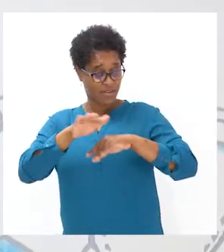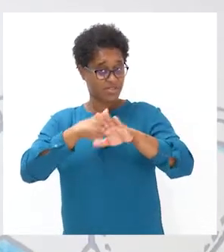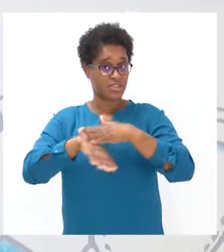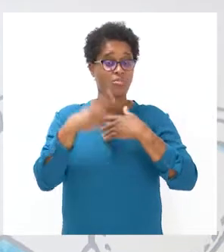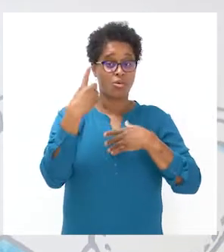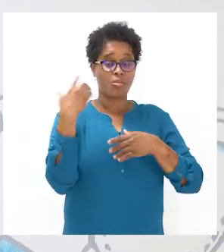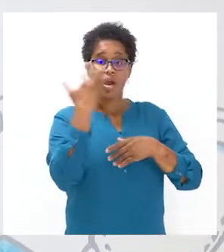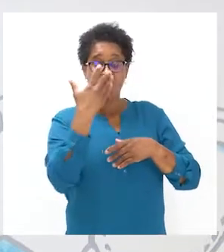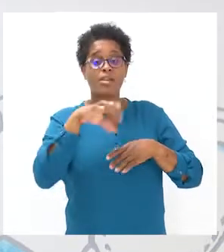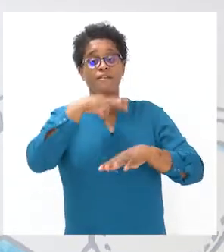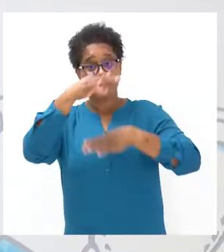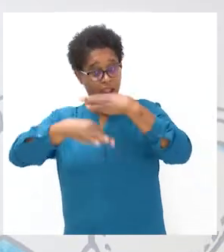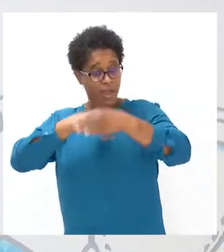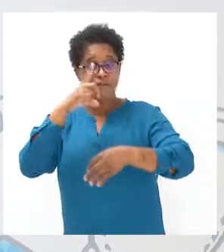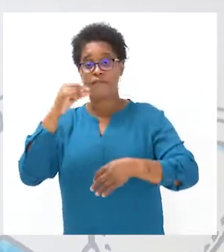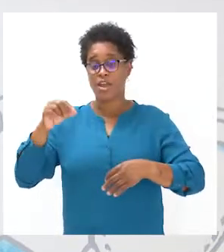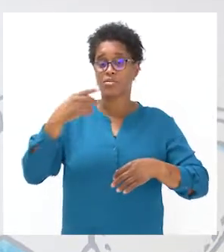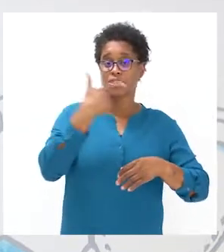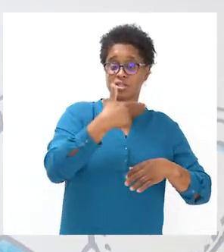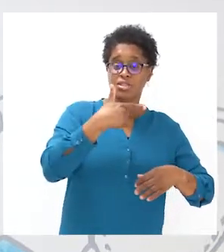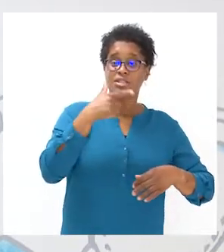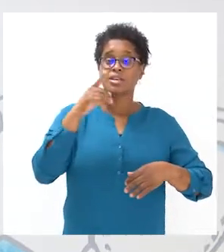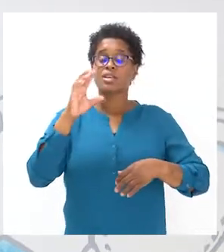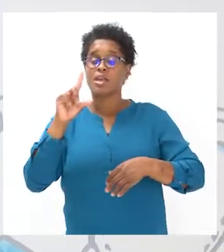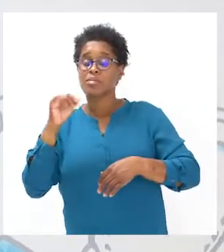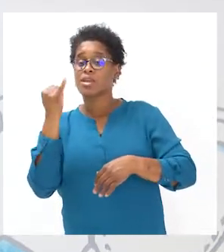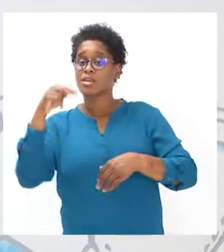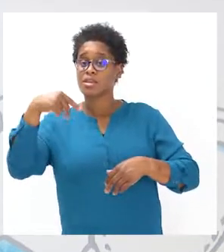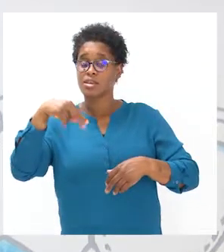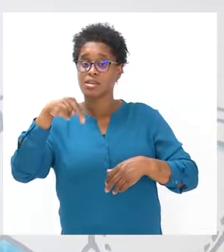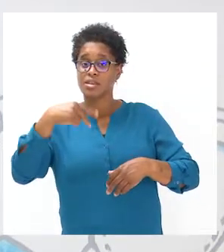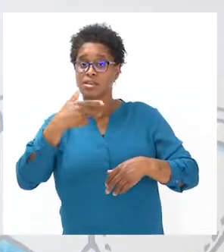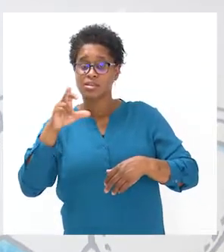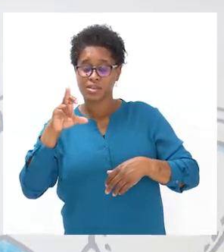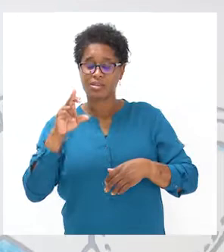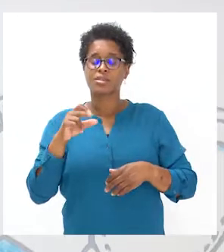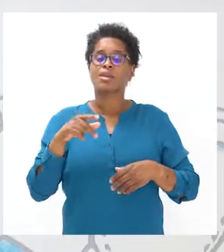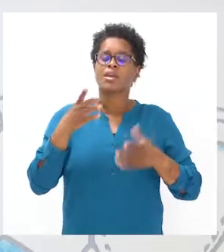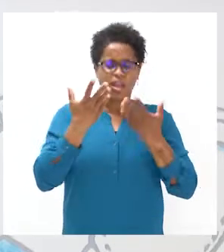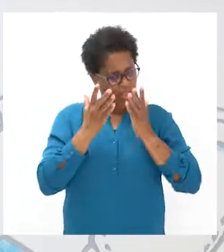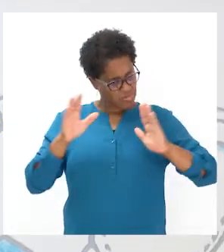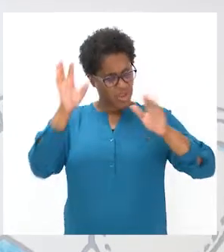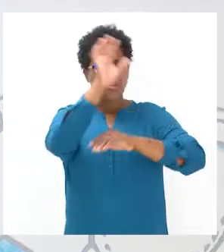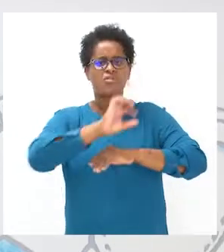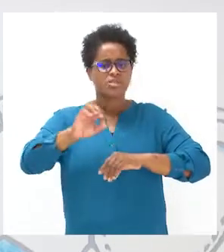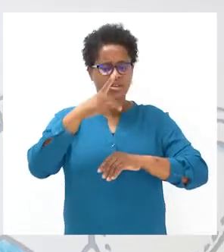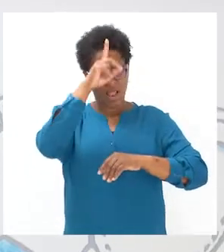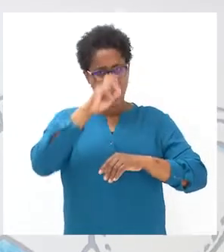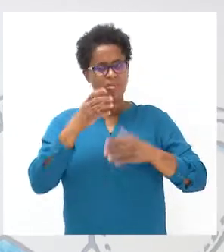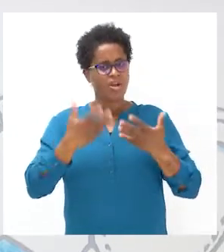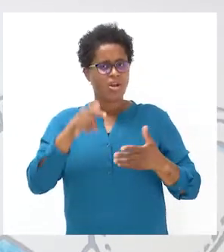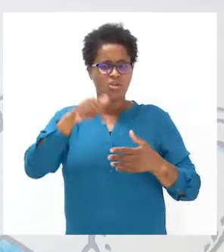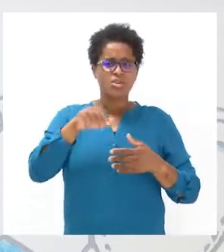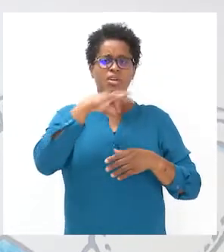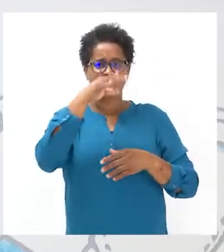em que falamos dos verbos transitivos e intransitivos, naturalmente que vocês se lembram. Agora, hoje, vamos falar um